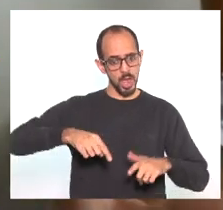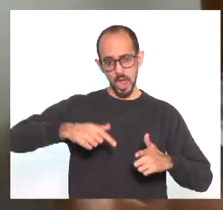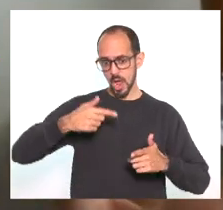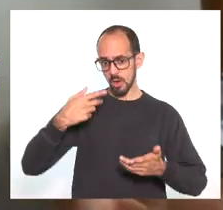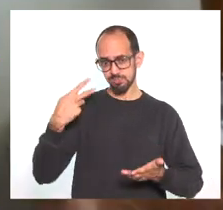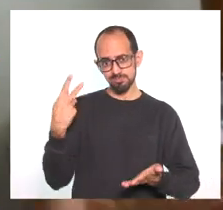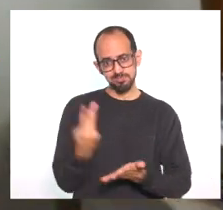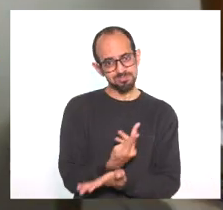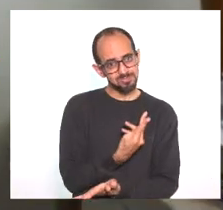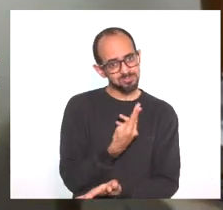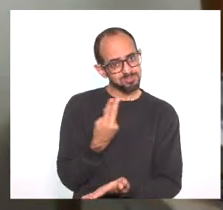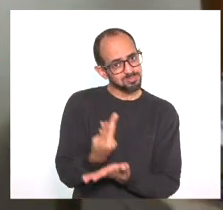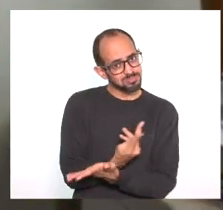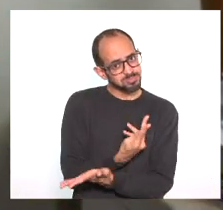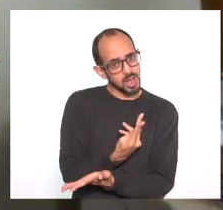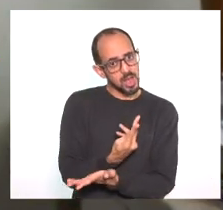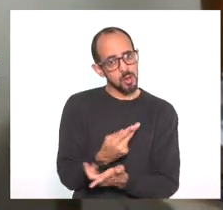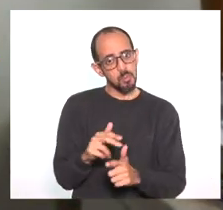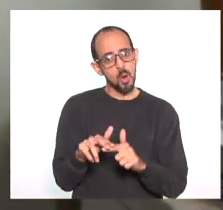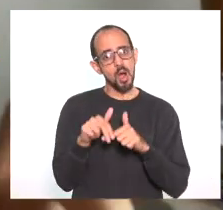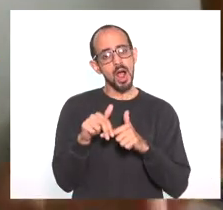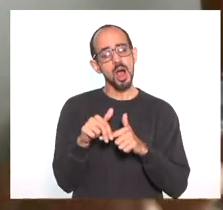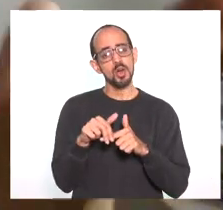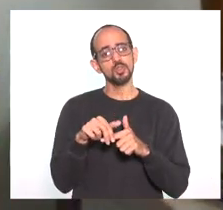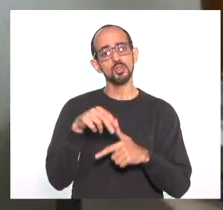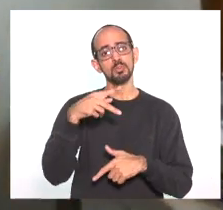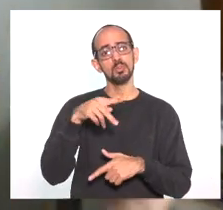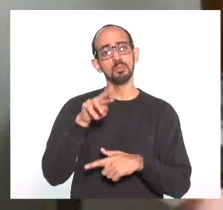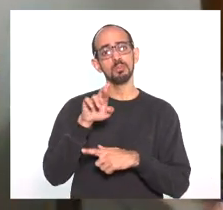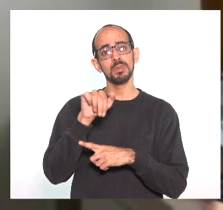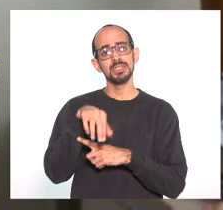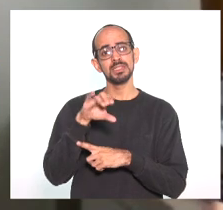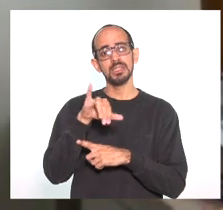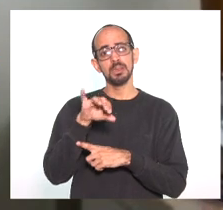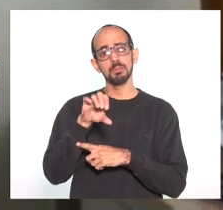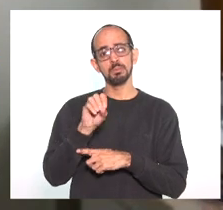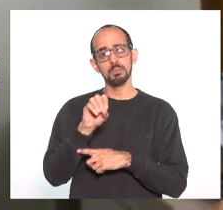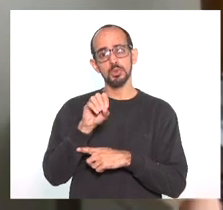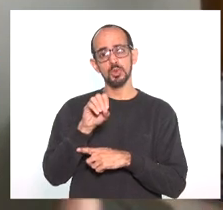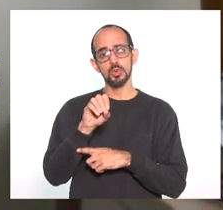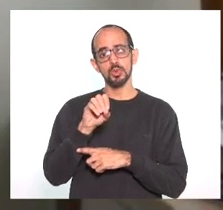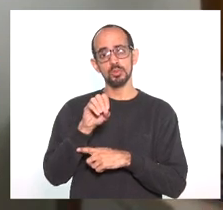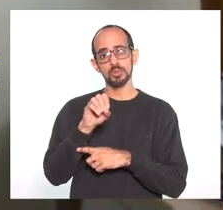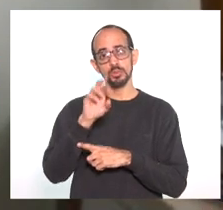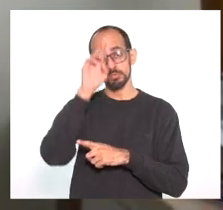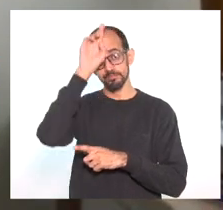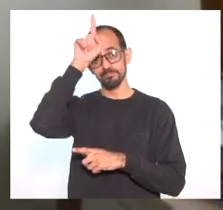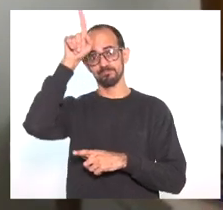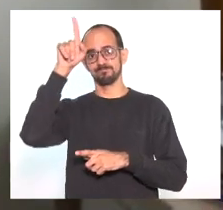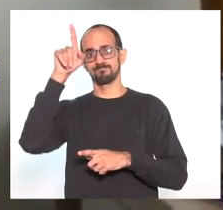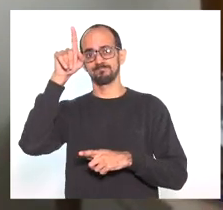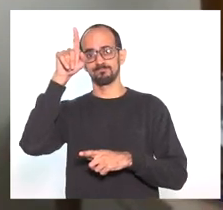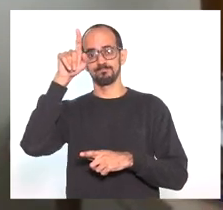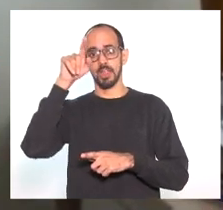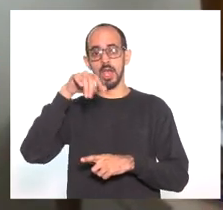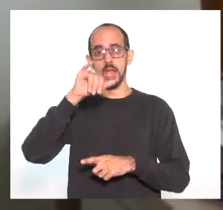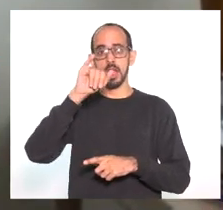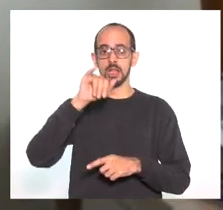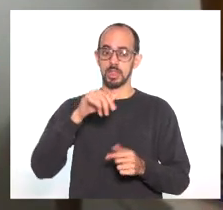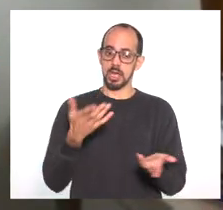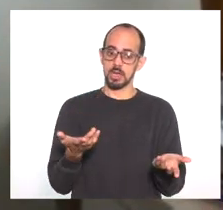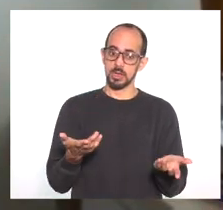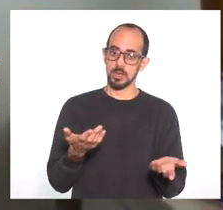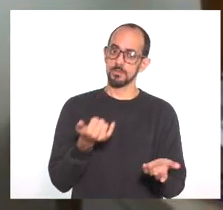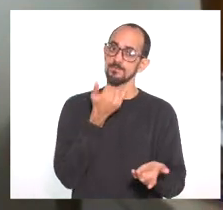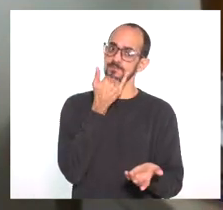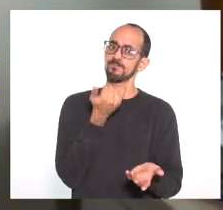previsibilidade. Né? E a gente recebe a notícia quando já aconteceu o abatimento, quando isso podia ter sido feito no